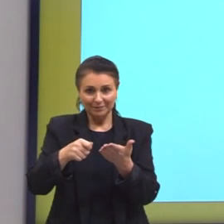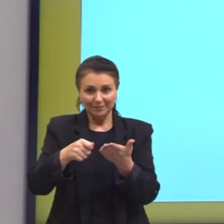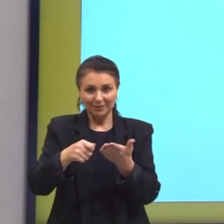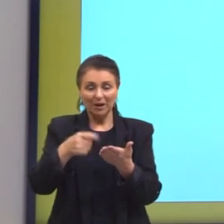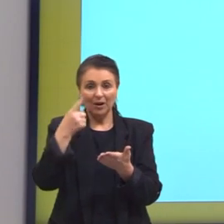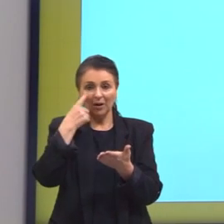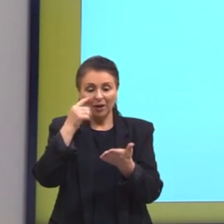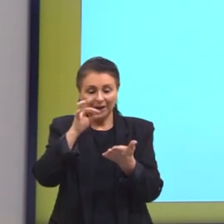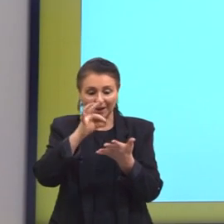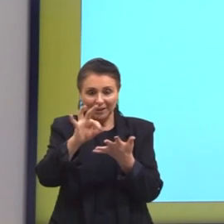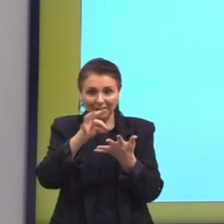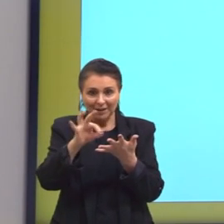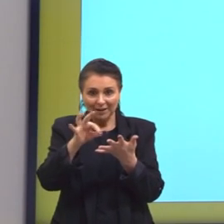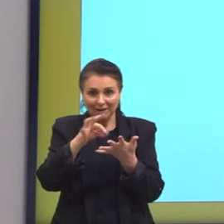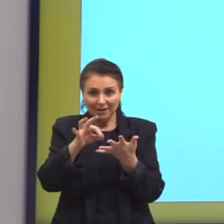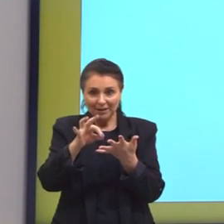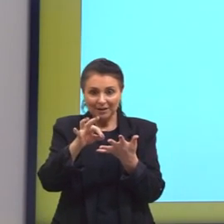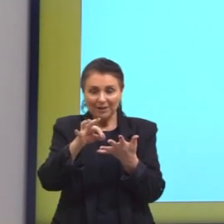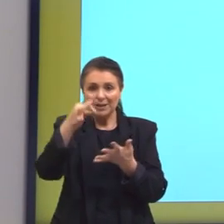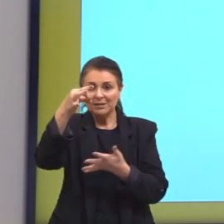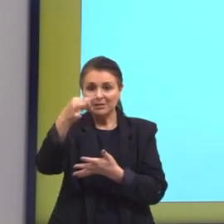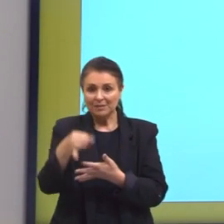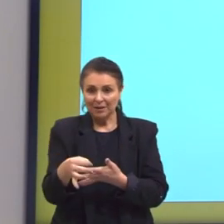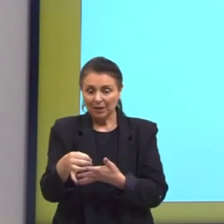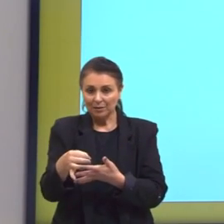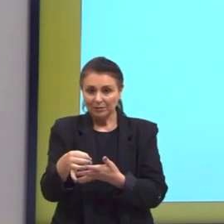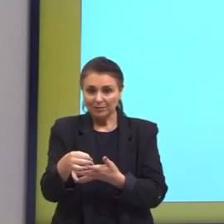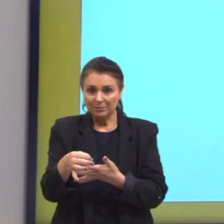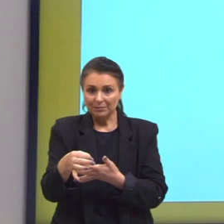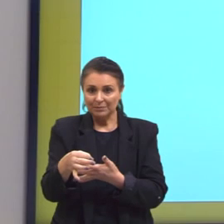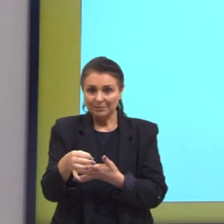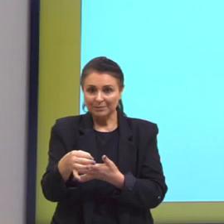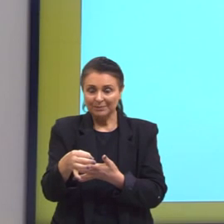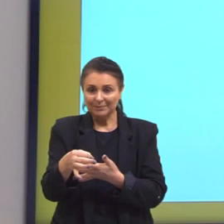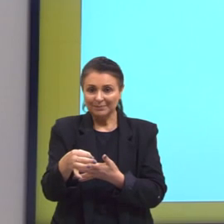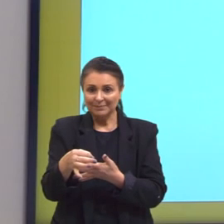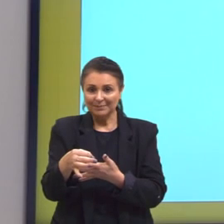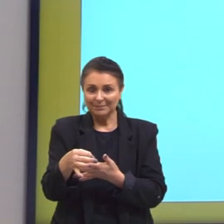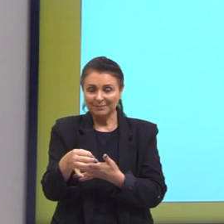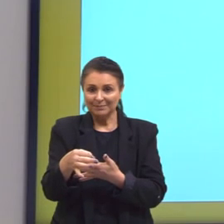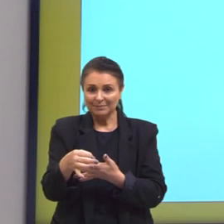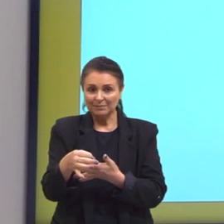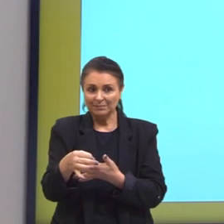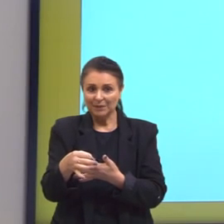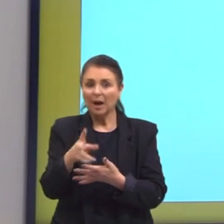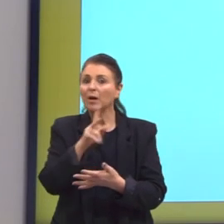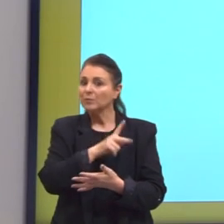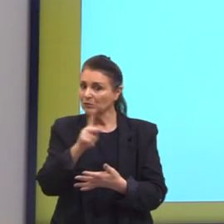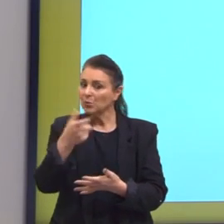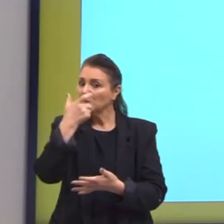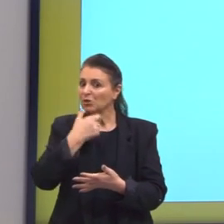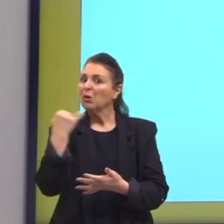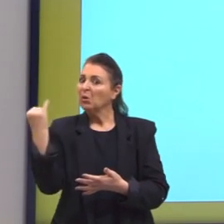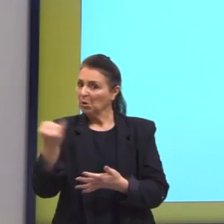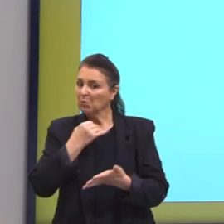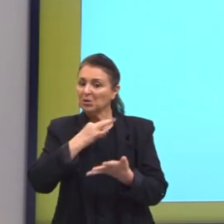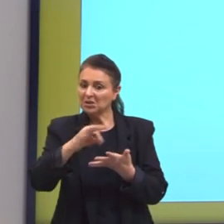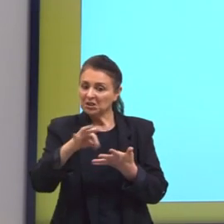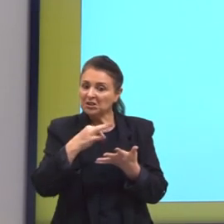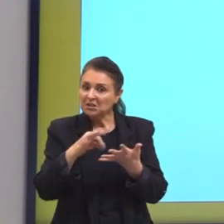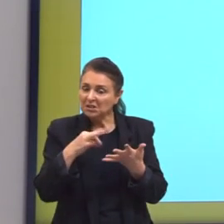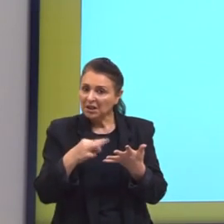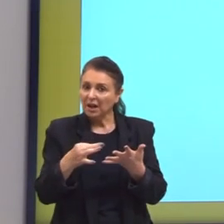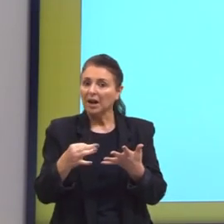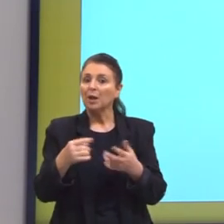corretamente então o fato de estar sinalizado corretamente eu achei importante destacar porque Isso corresponde